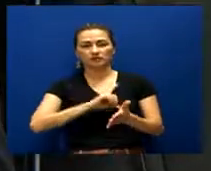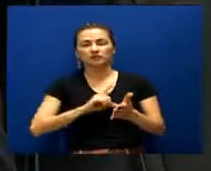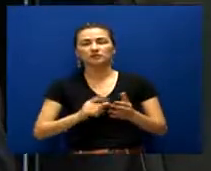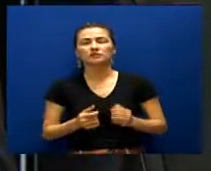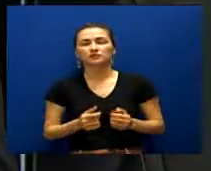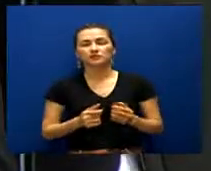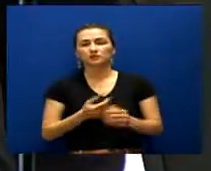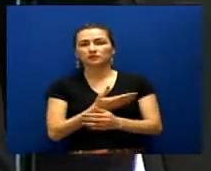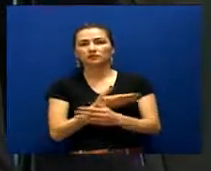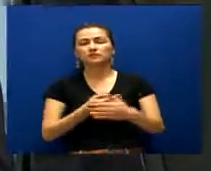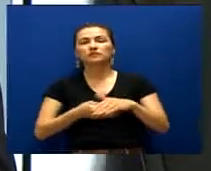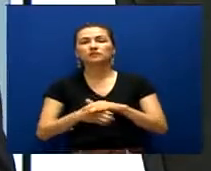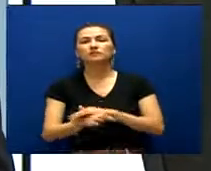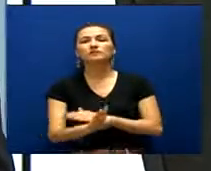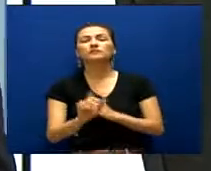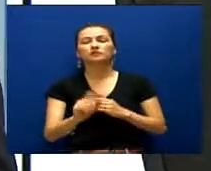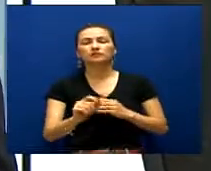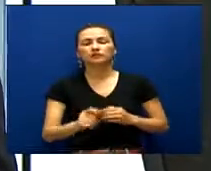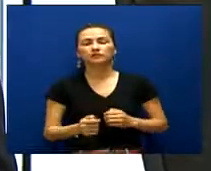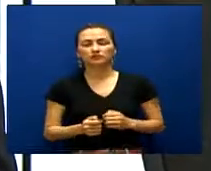o costume de mandar emendas